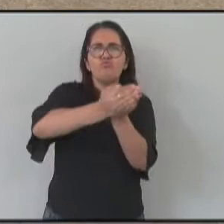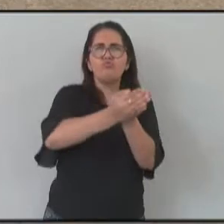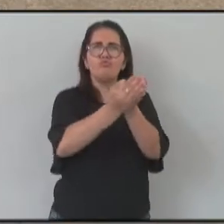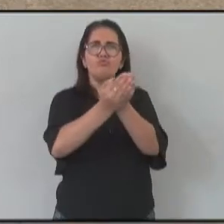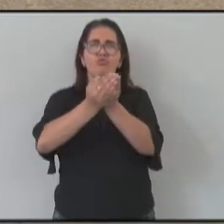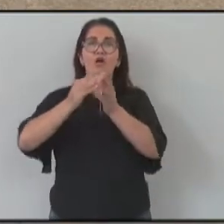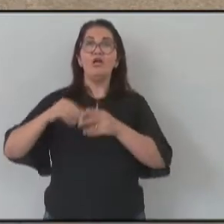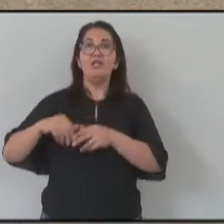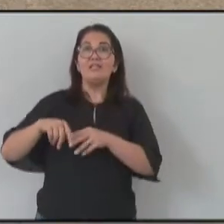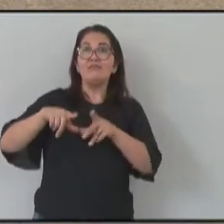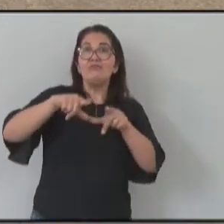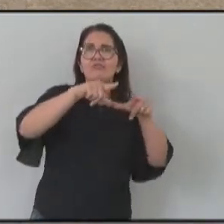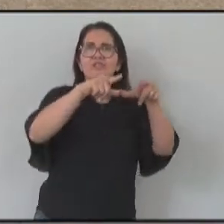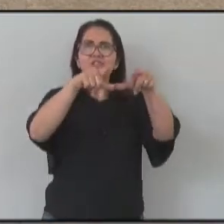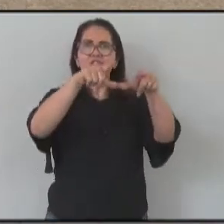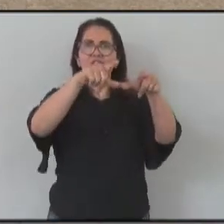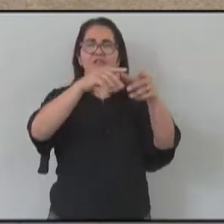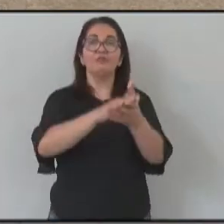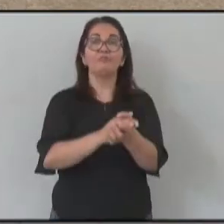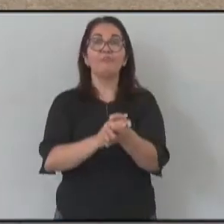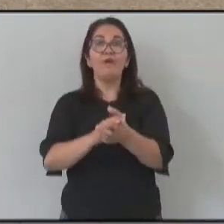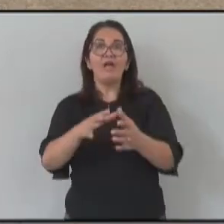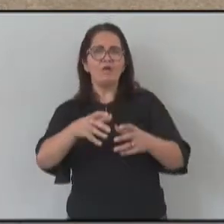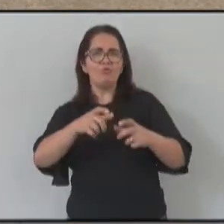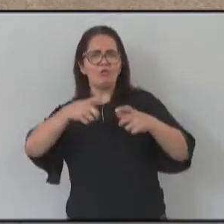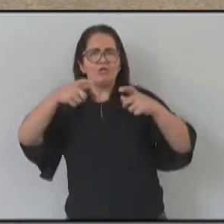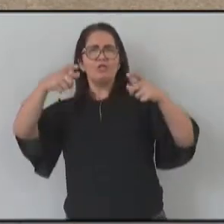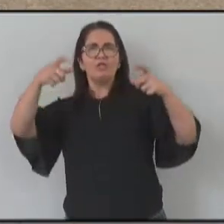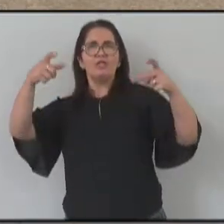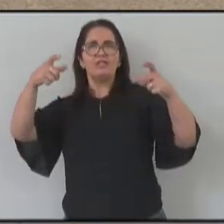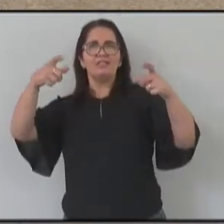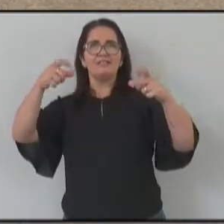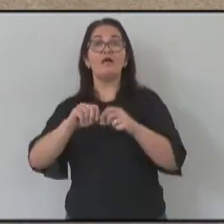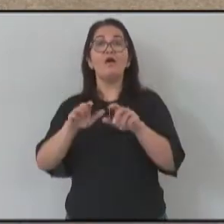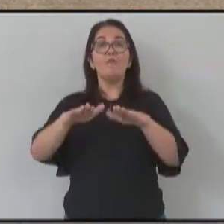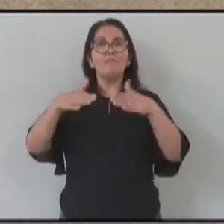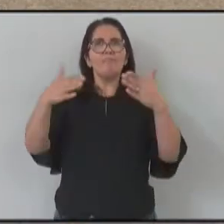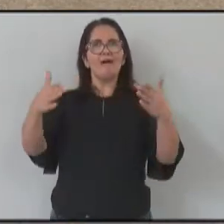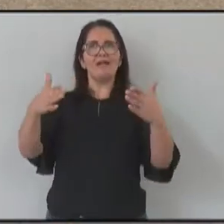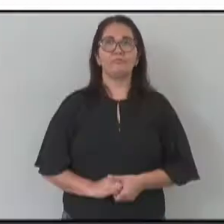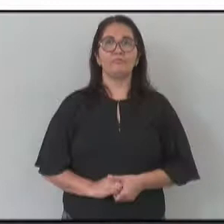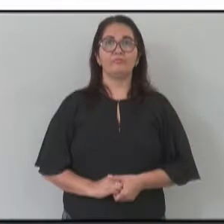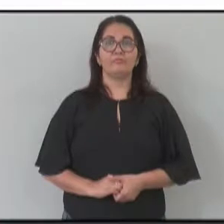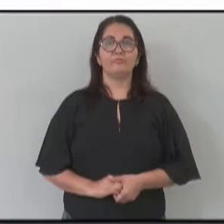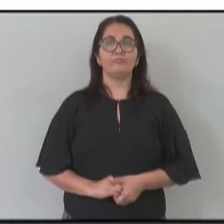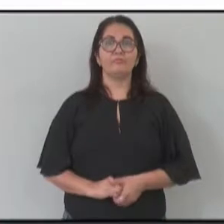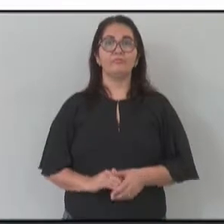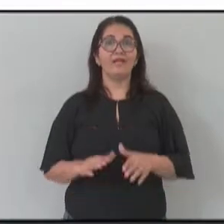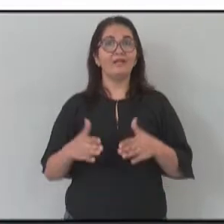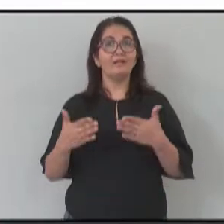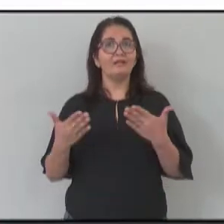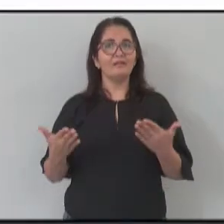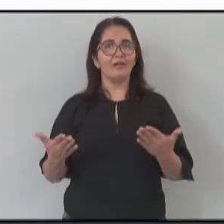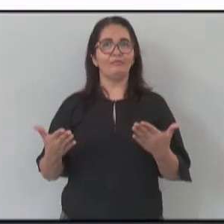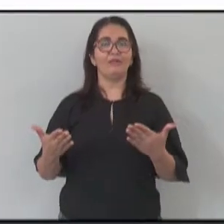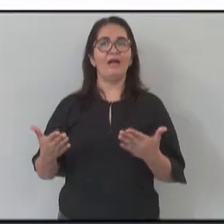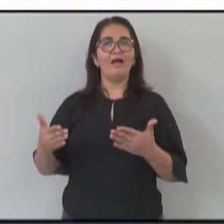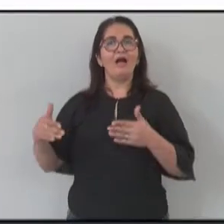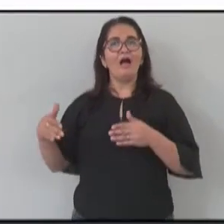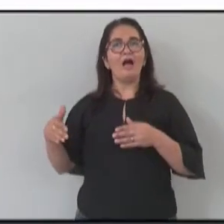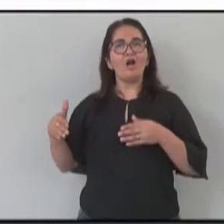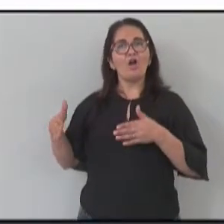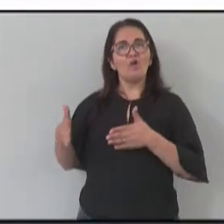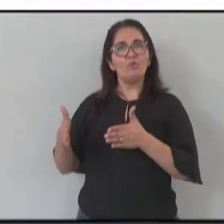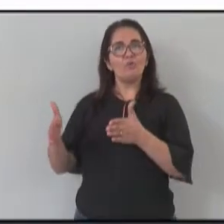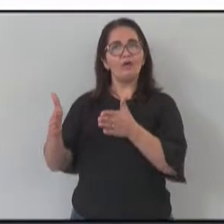embarcações. Mas a intenção dos portugueses, a rota de Cabral